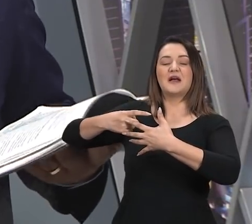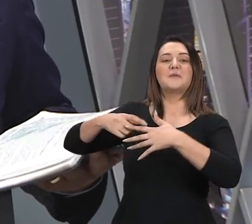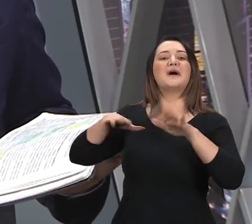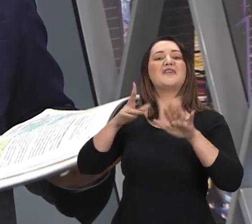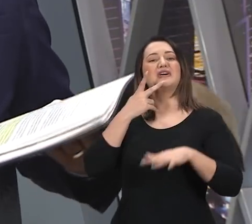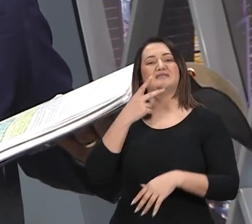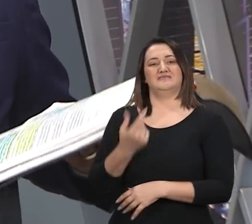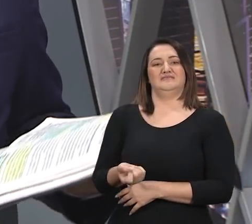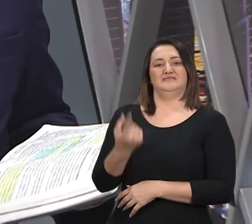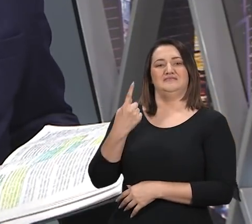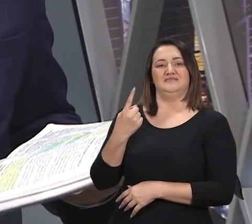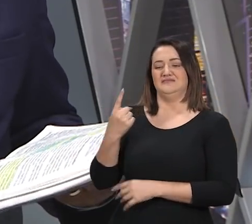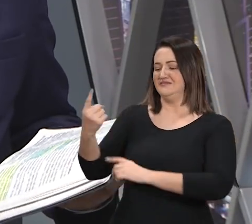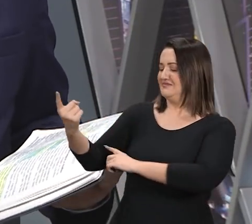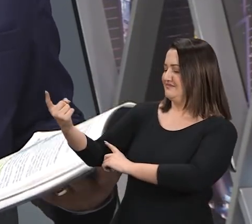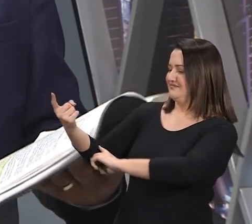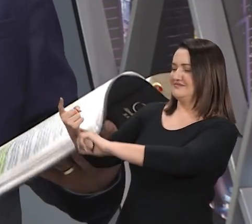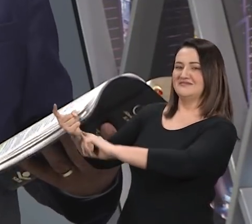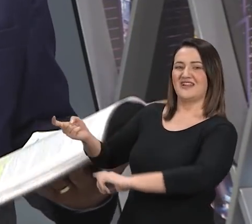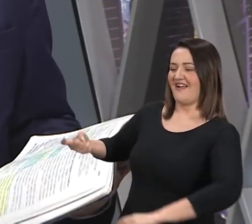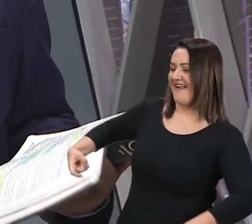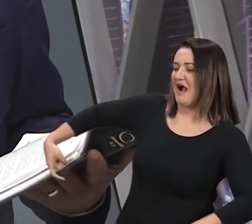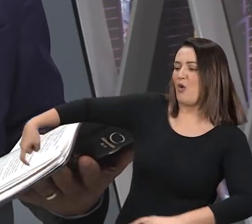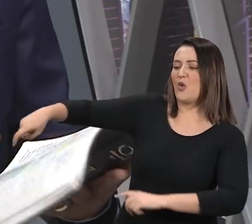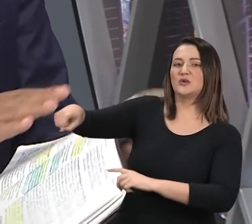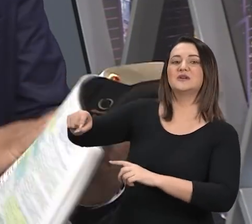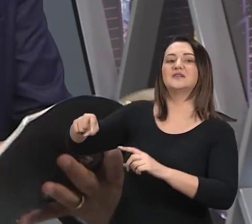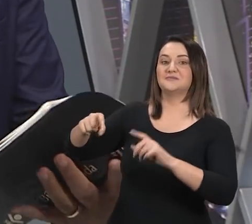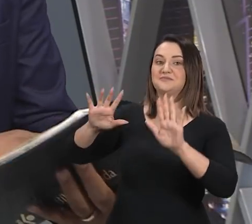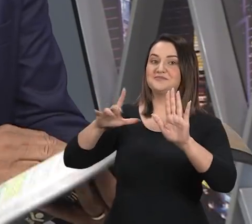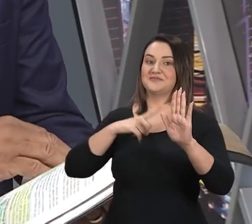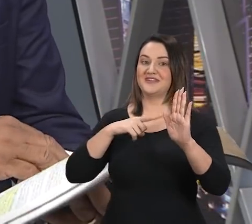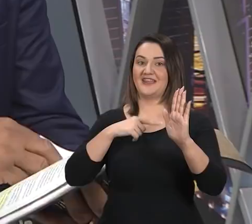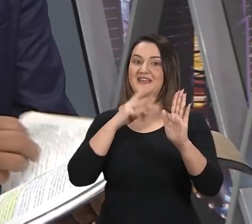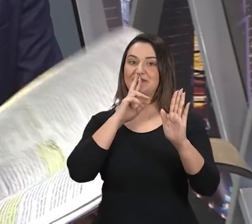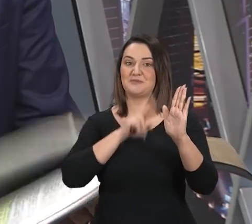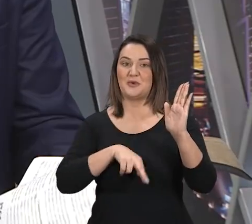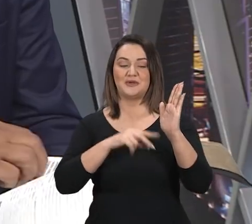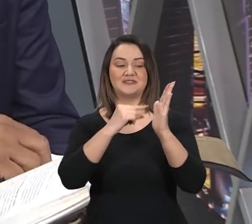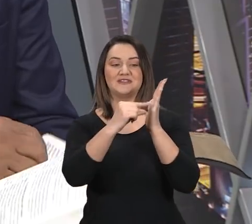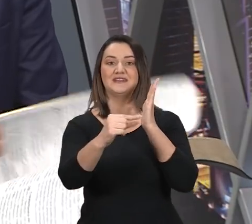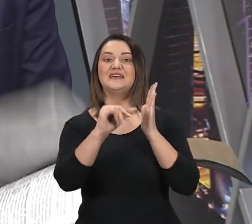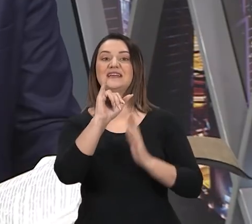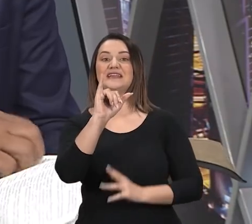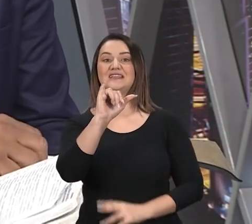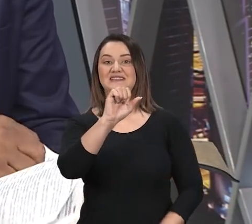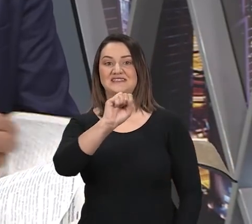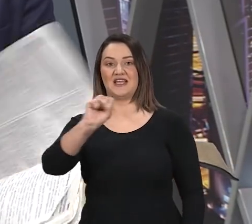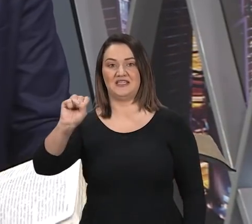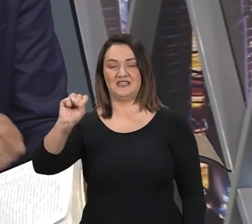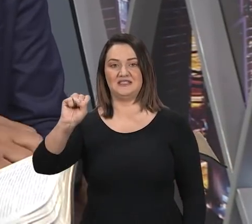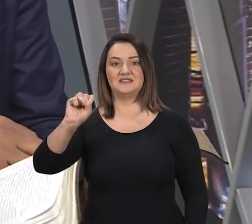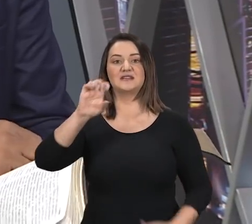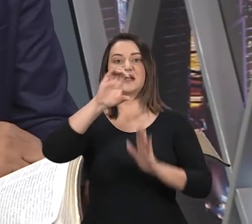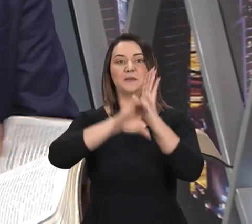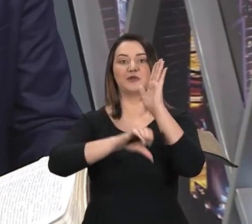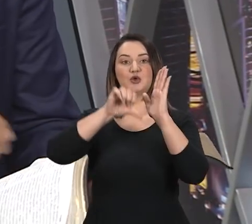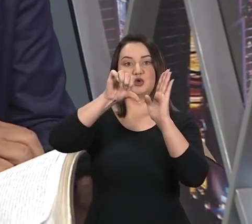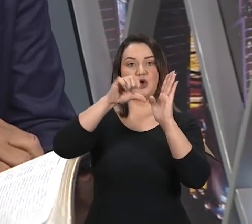em Minas, uai, que negócio é esse? Vamos então à resposta. A resposta está em